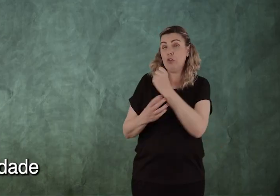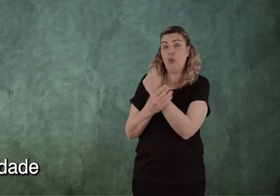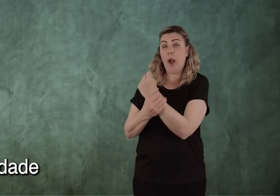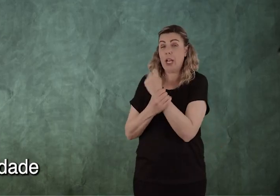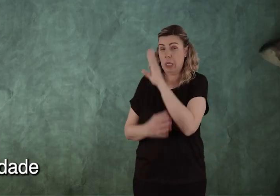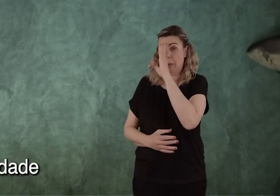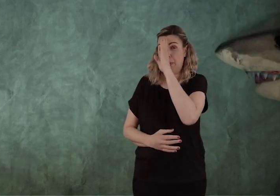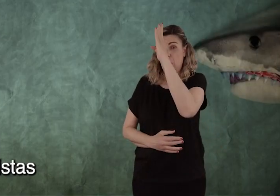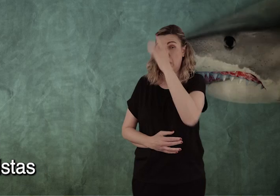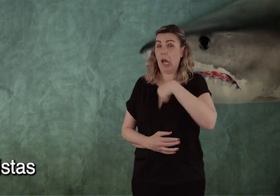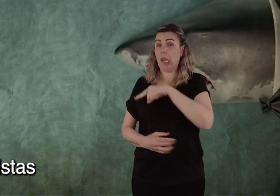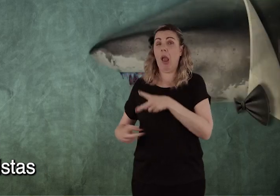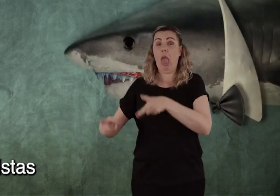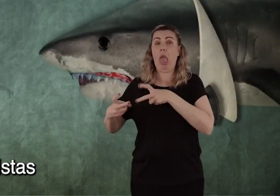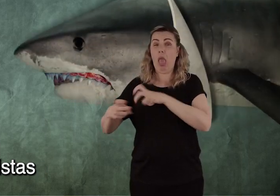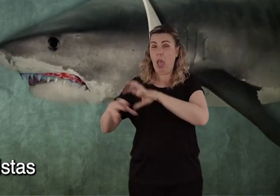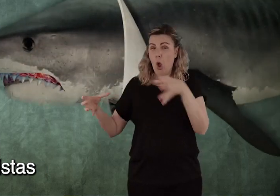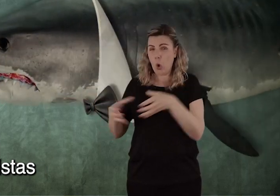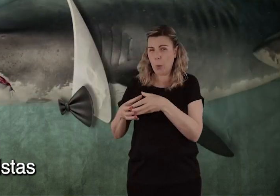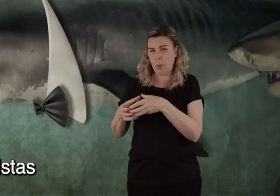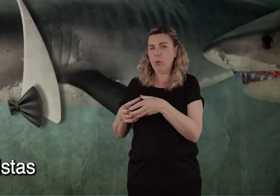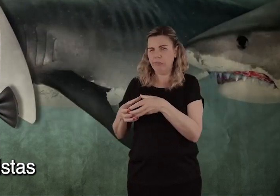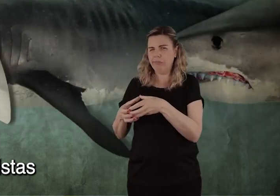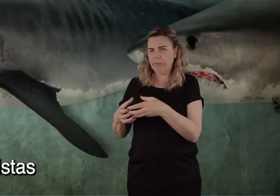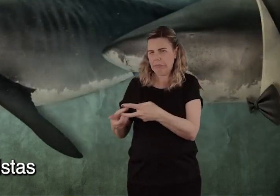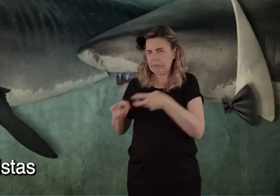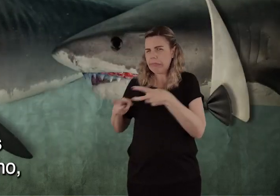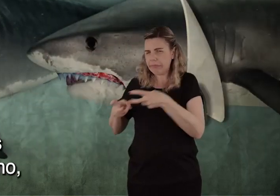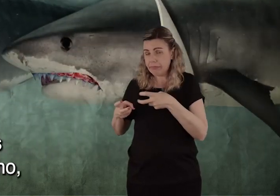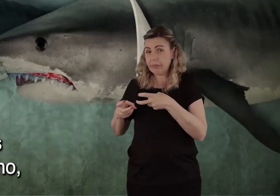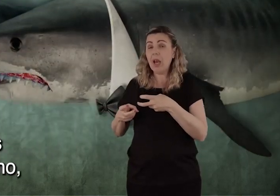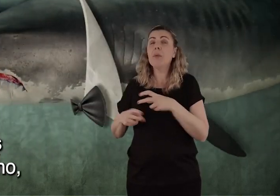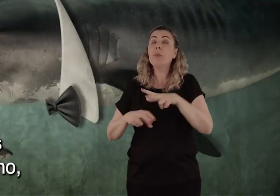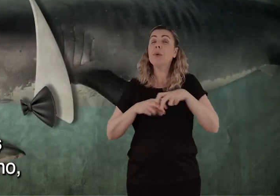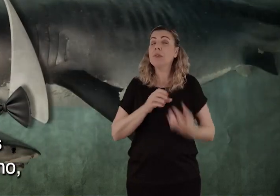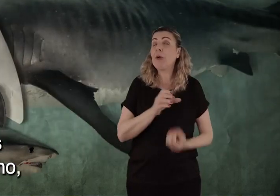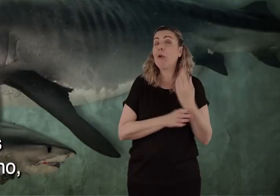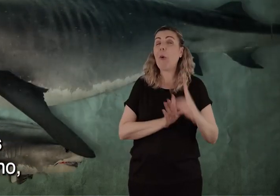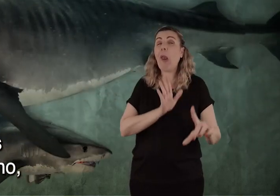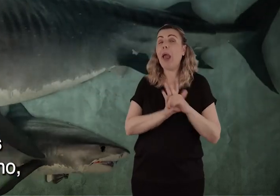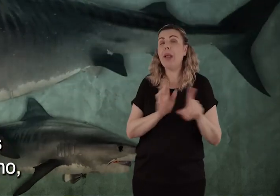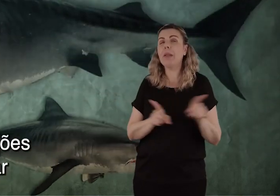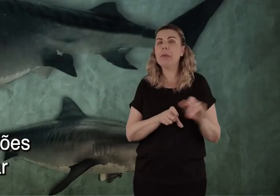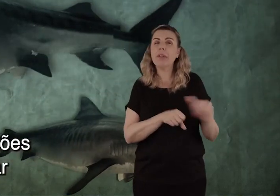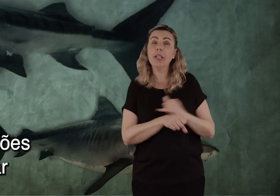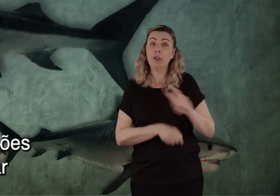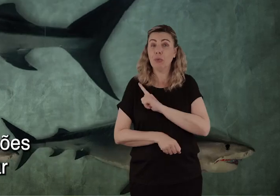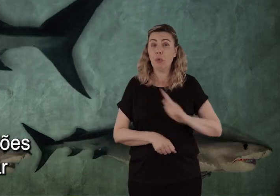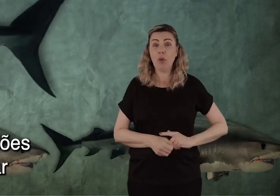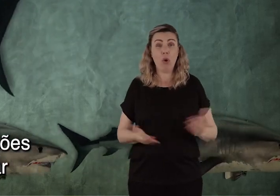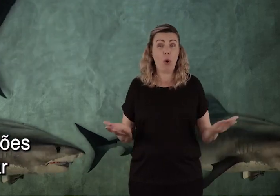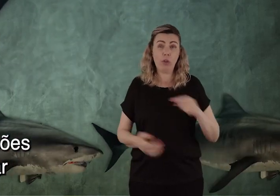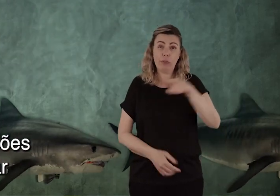garantir prioridade para os ganhos dessa minoria de rentistas que nasceram leis e medidas do governo que hoje